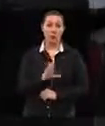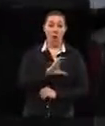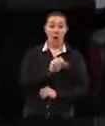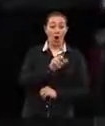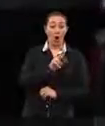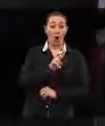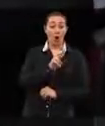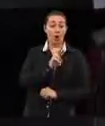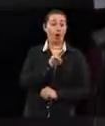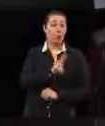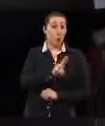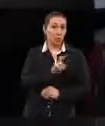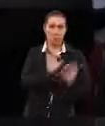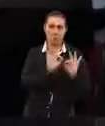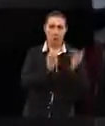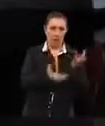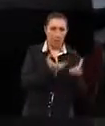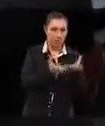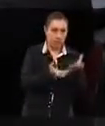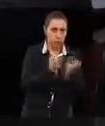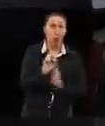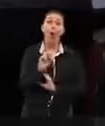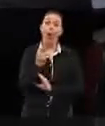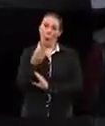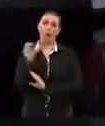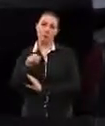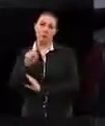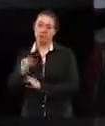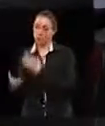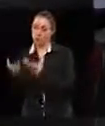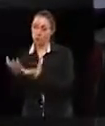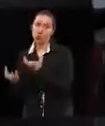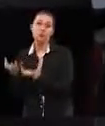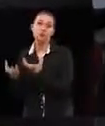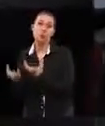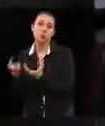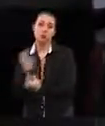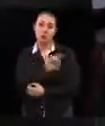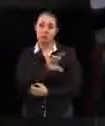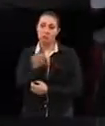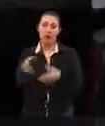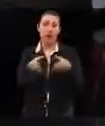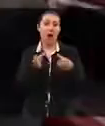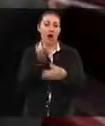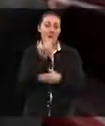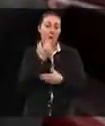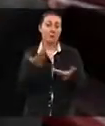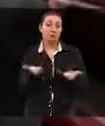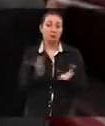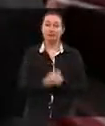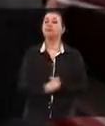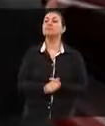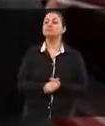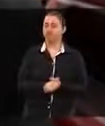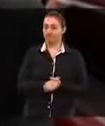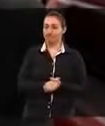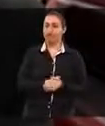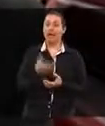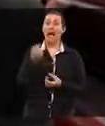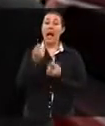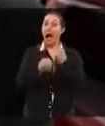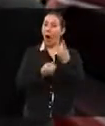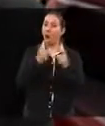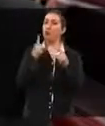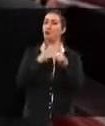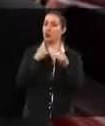Uhum. Crus ou cozidos? O que é mais indicado ou depende do grupo de cada um? Sim. O que acontece? A gente